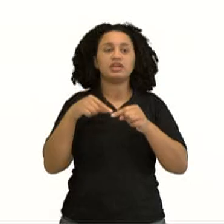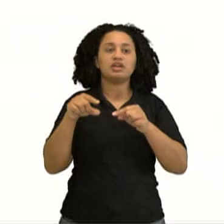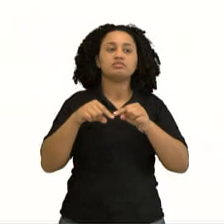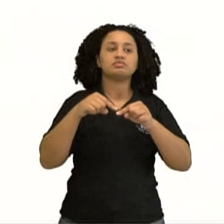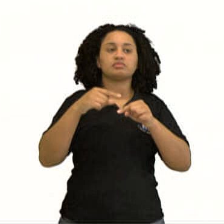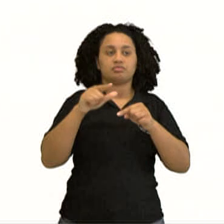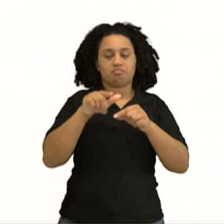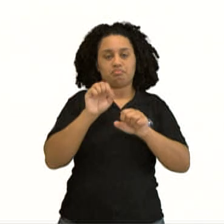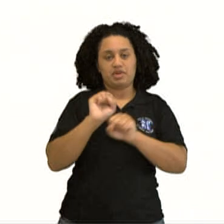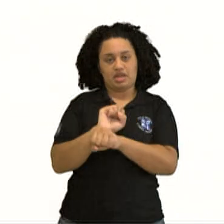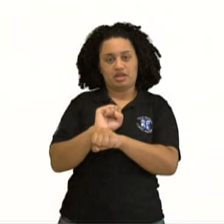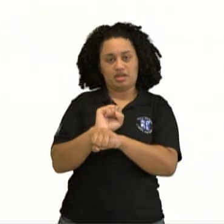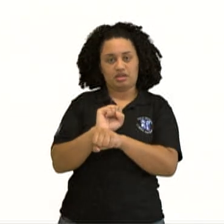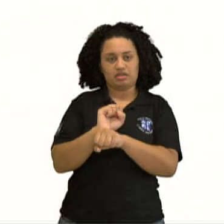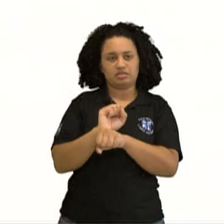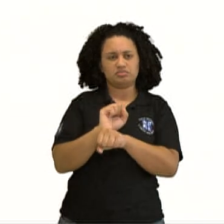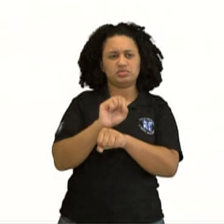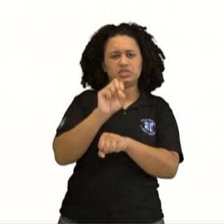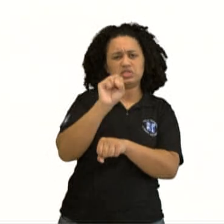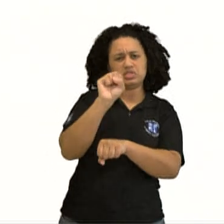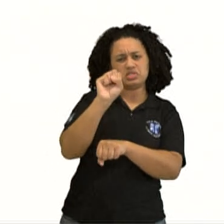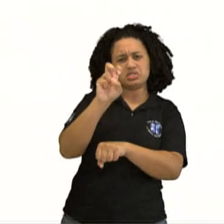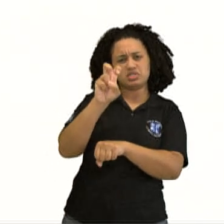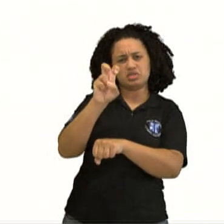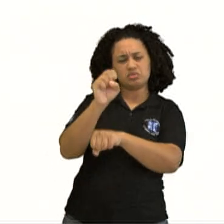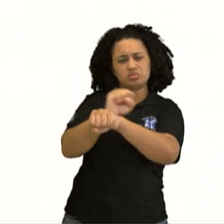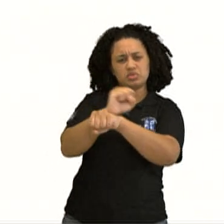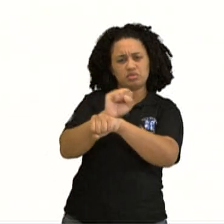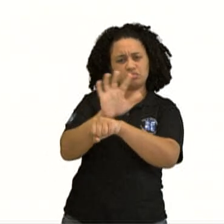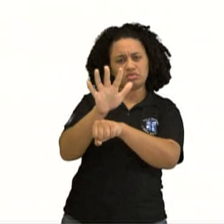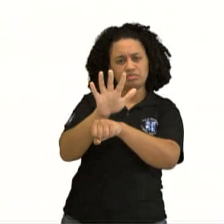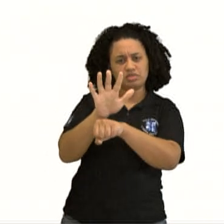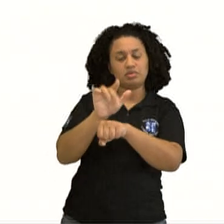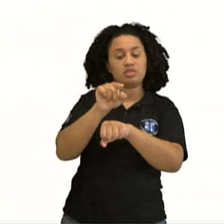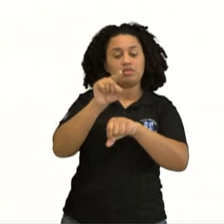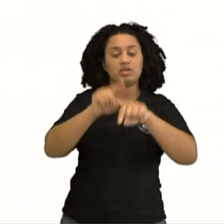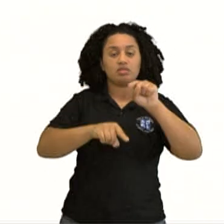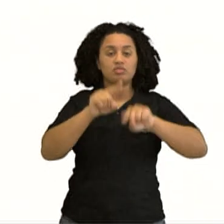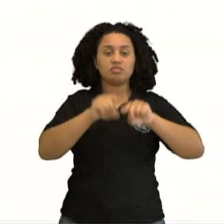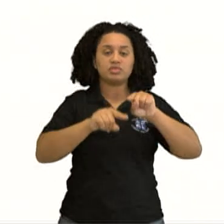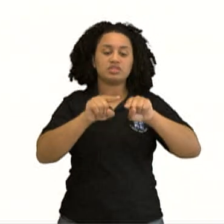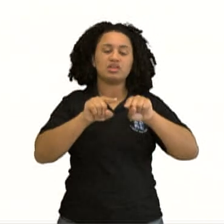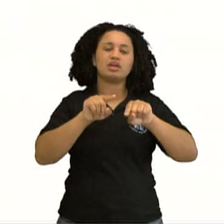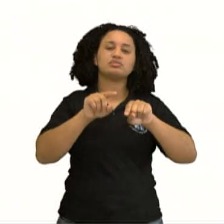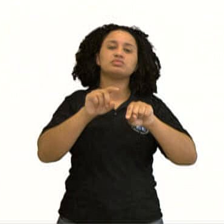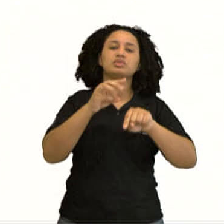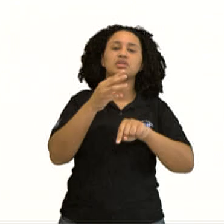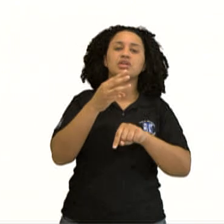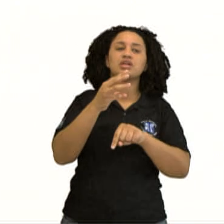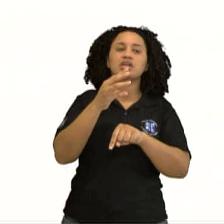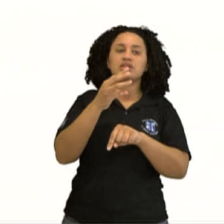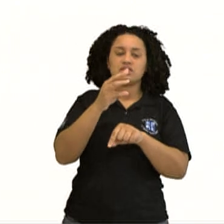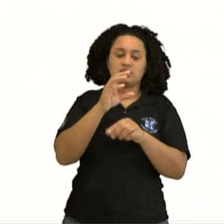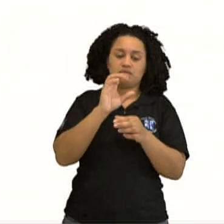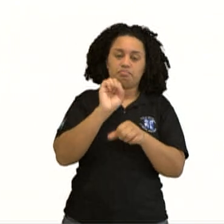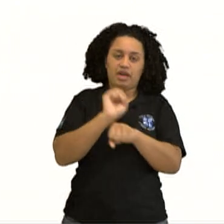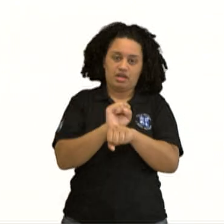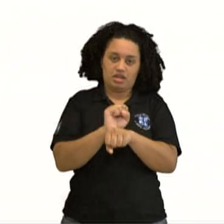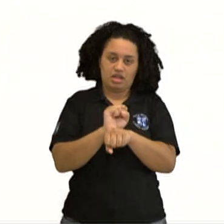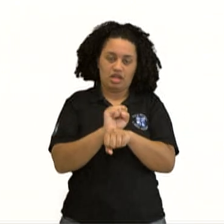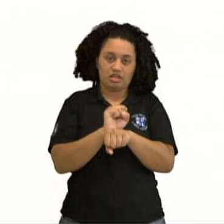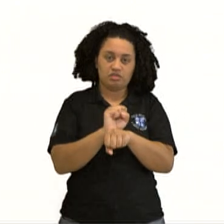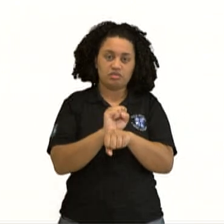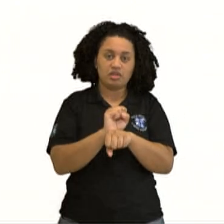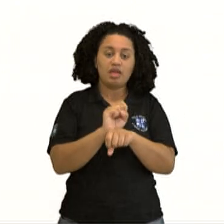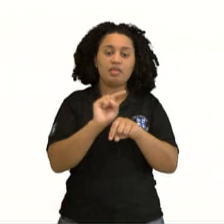do repouso, em um intervalo de 5 segundos. Ou seja, o objeto estava a zero, estava em repouso,